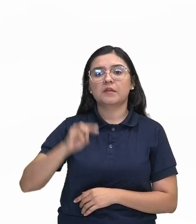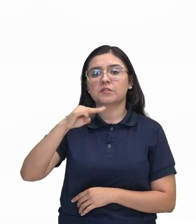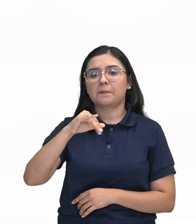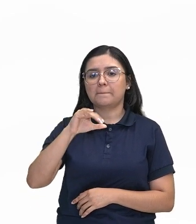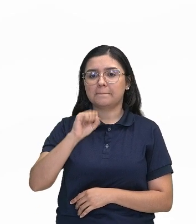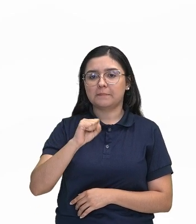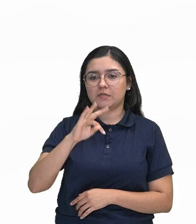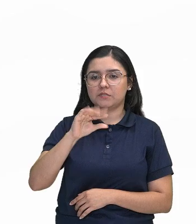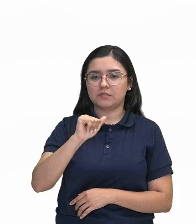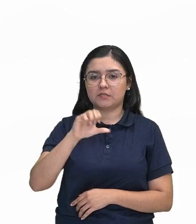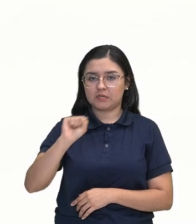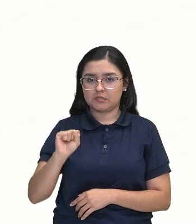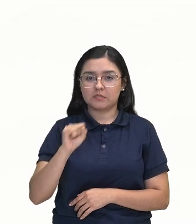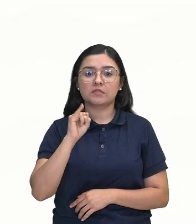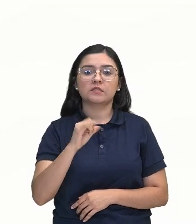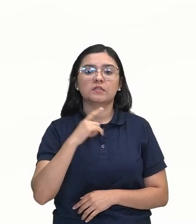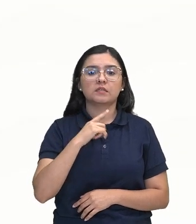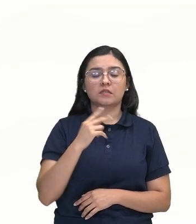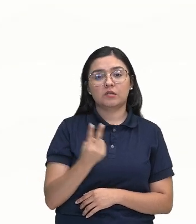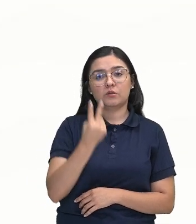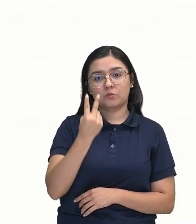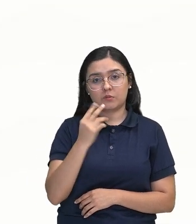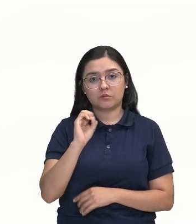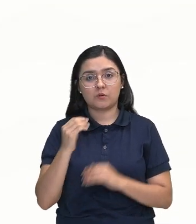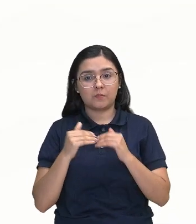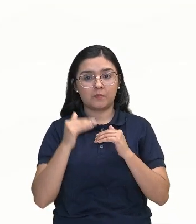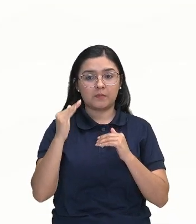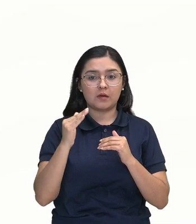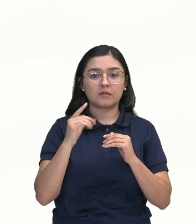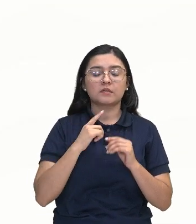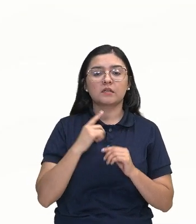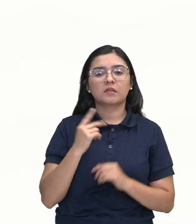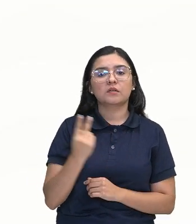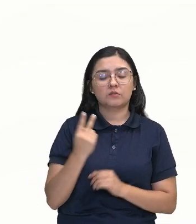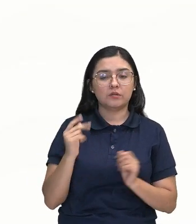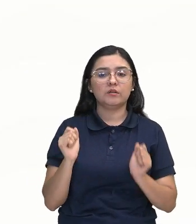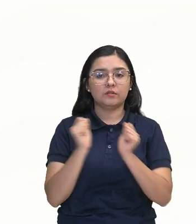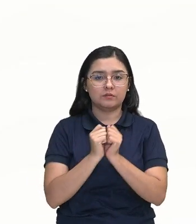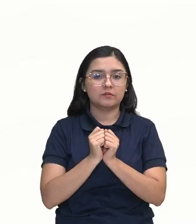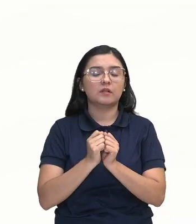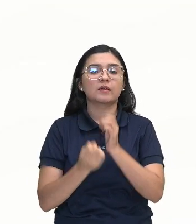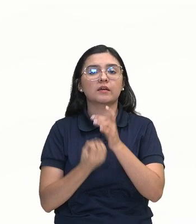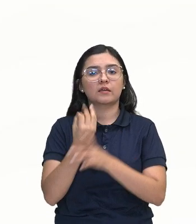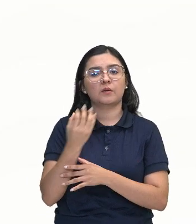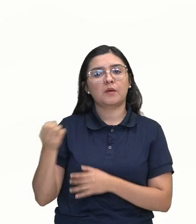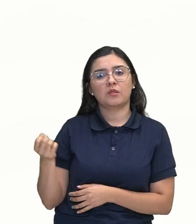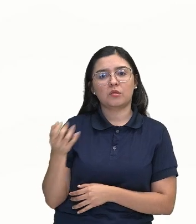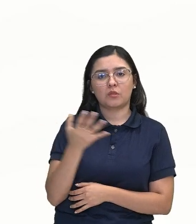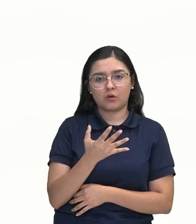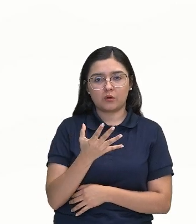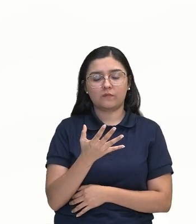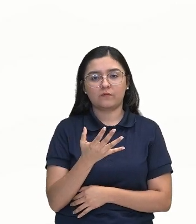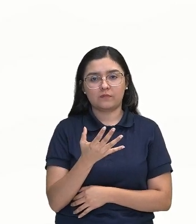figura mista quando você tiver 2 figuras ou mais, que juntas elas formam uma outra figura que não possui